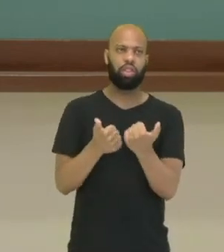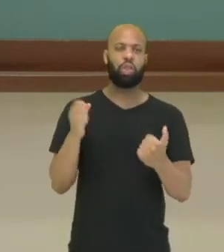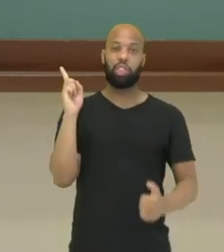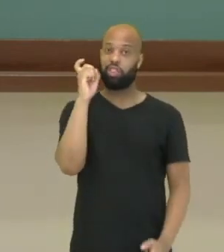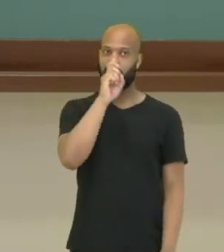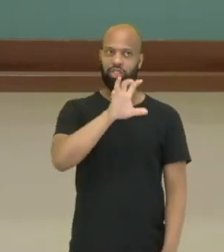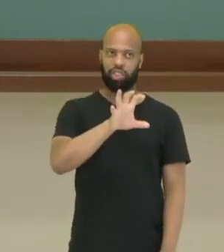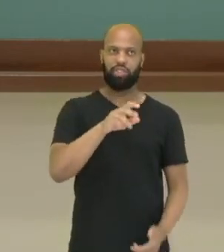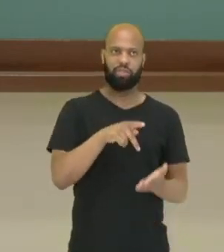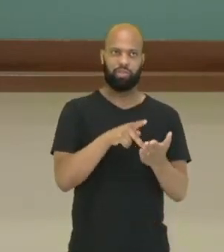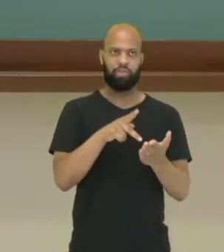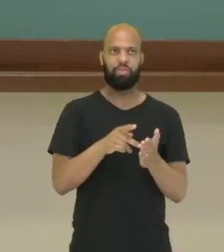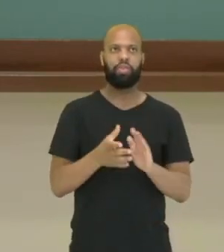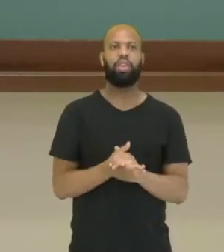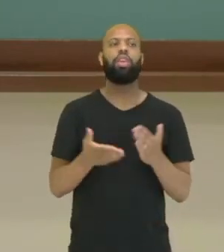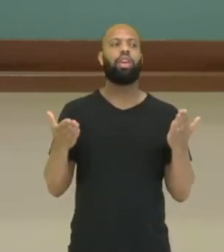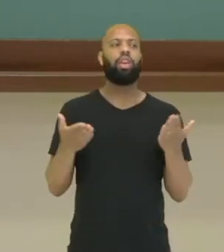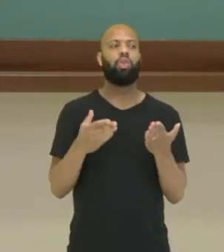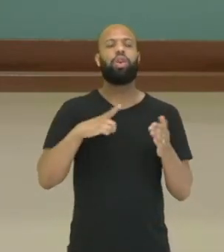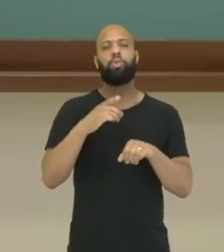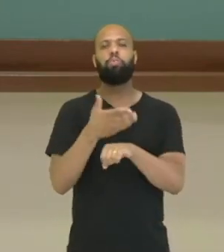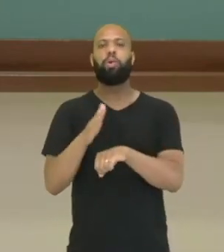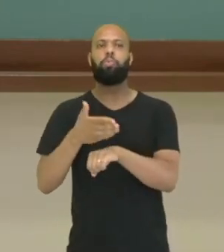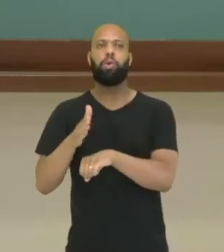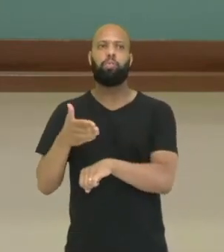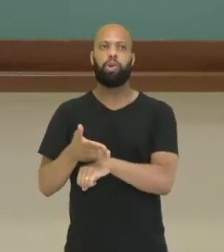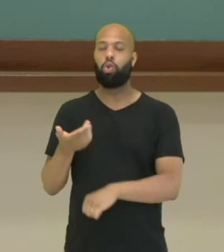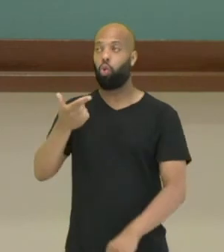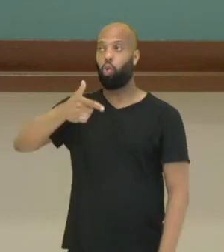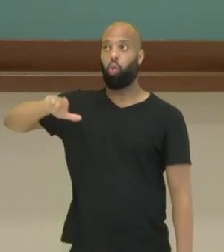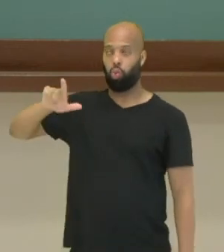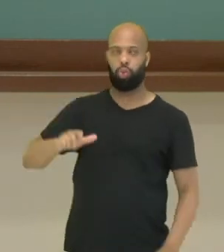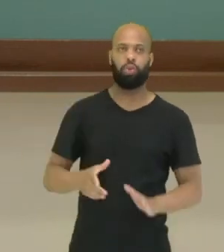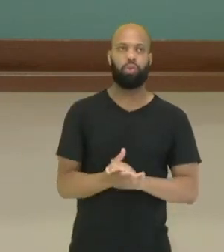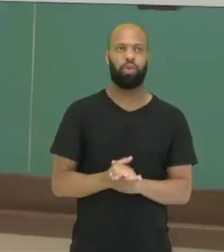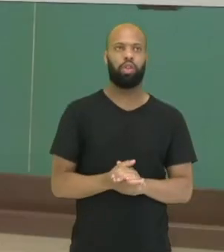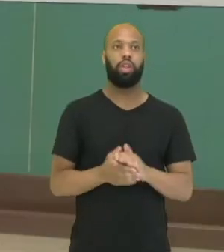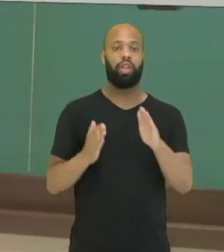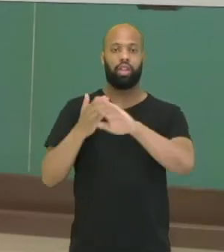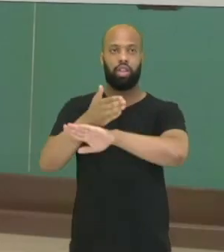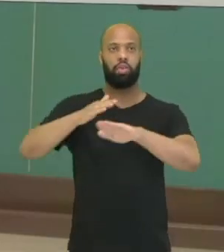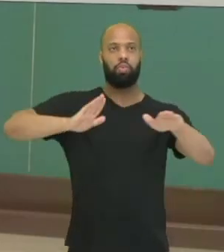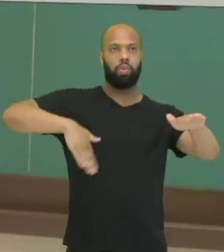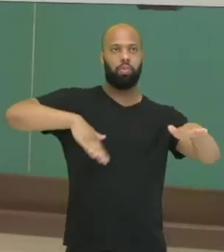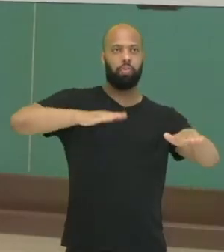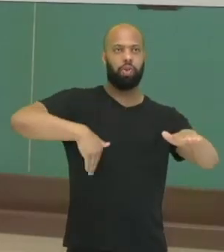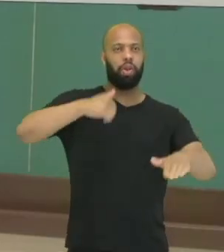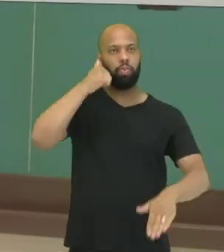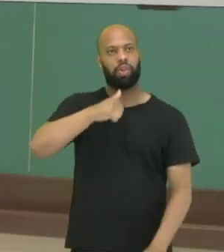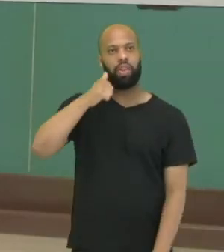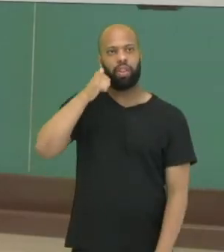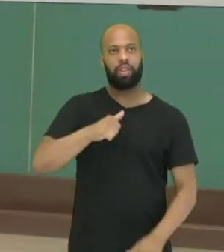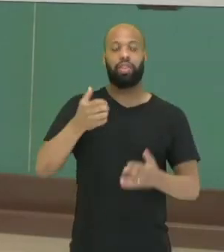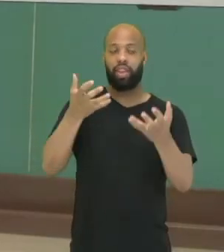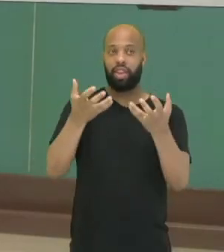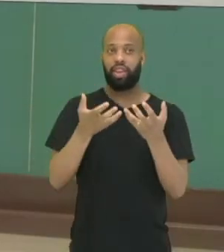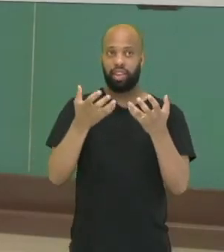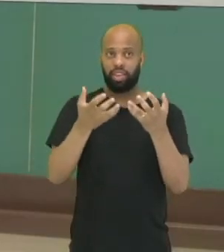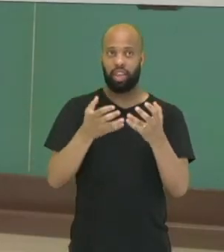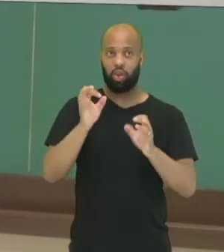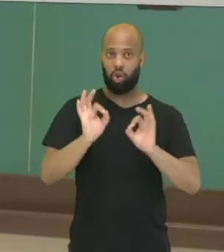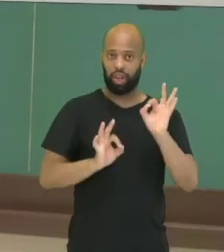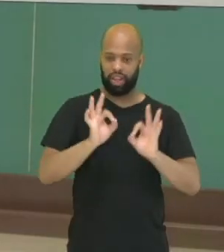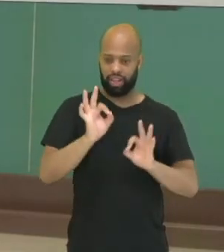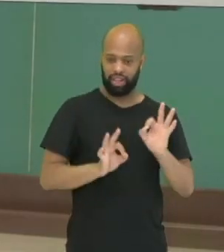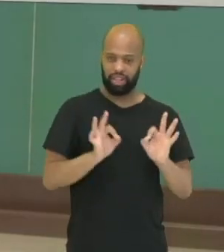isso, né? Vamos para mais um praticando. Para ir para a praia, a Manuela pretende colocar um maiô